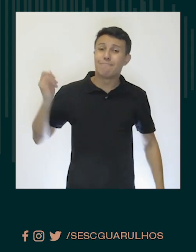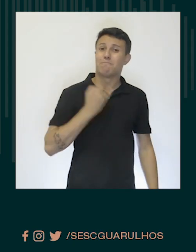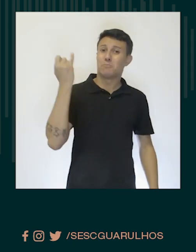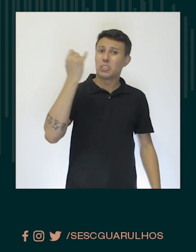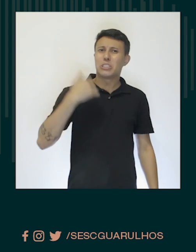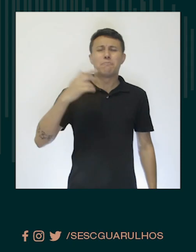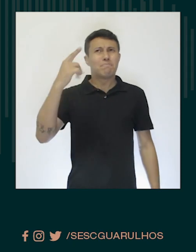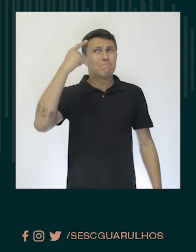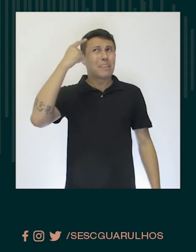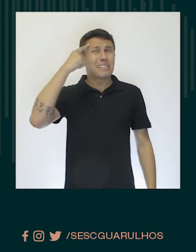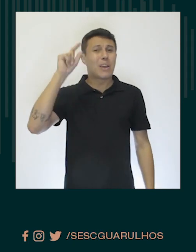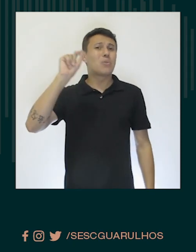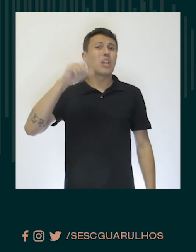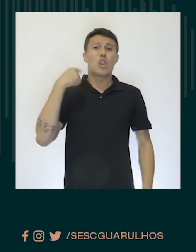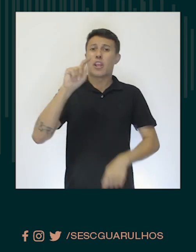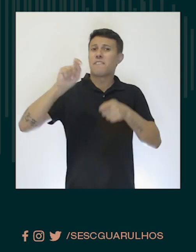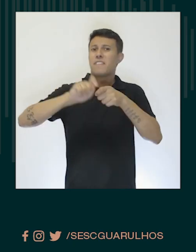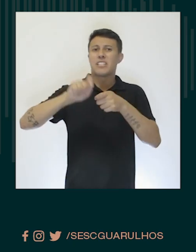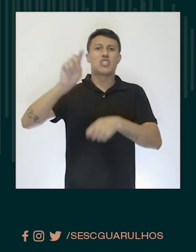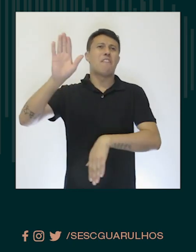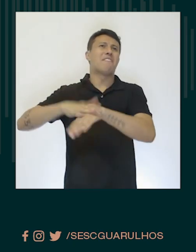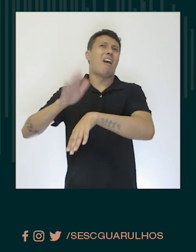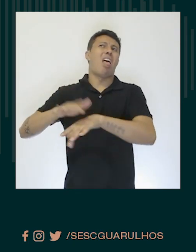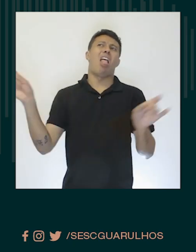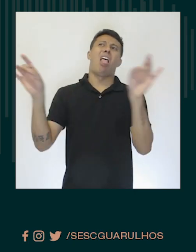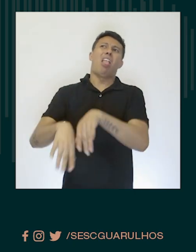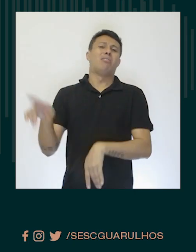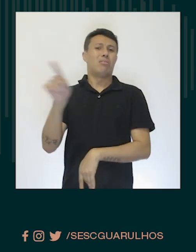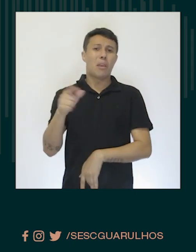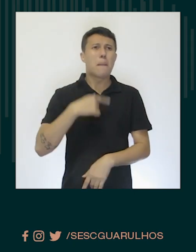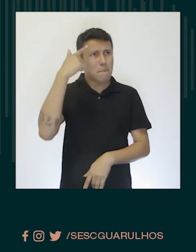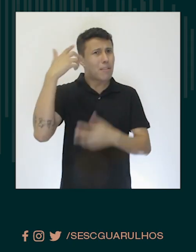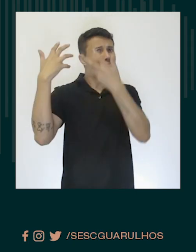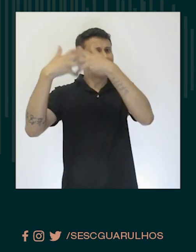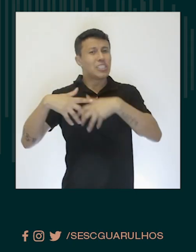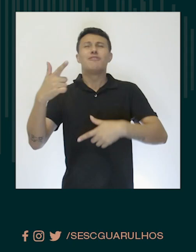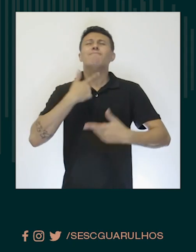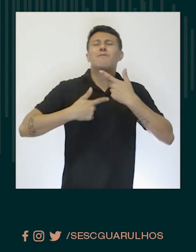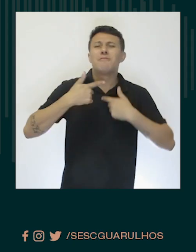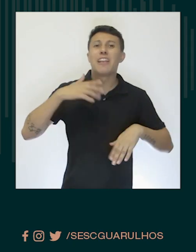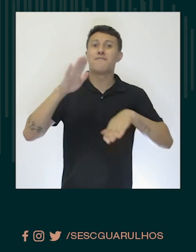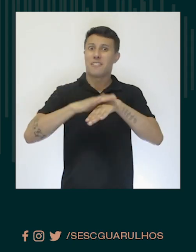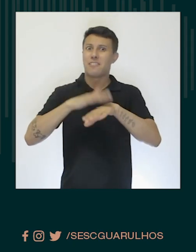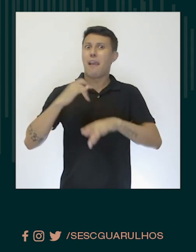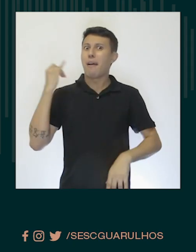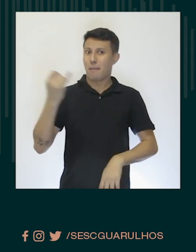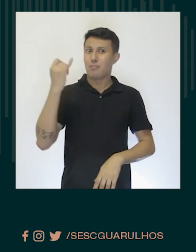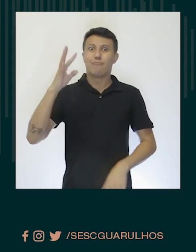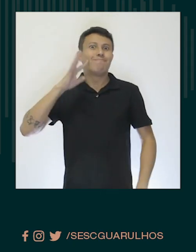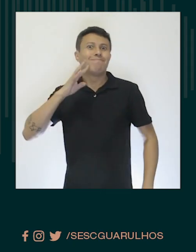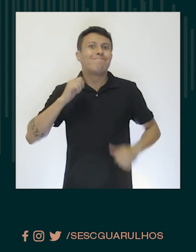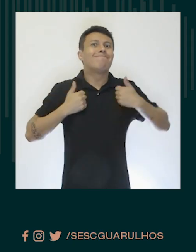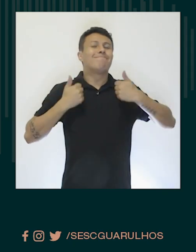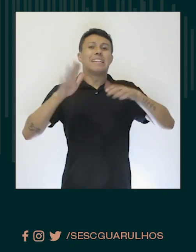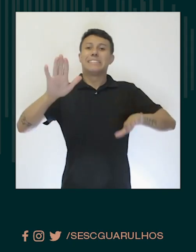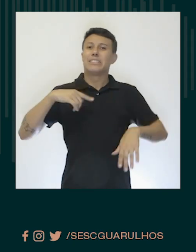muito importante a gente pensar sobre o que a gente está fazendo e não só fazer. E eu acho que a gente tem muito a ânsia de fazer, o que é muito importante, é da